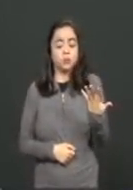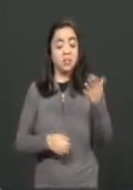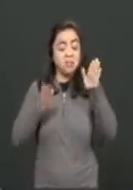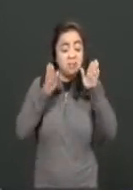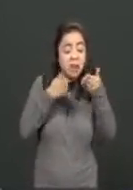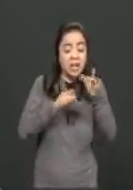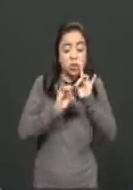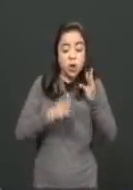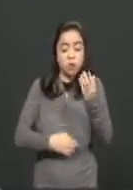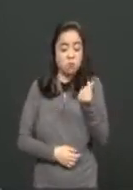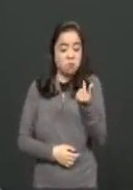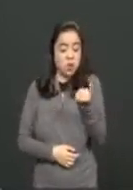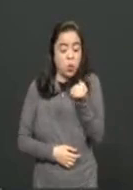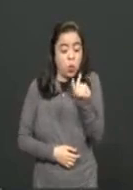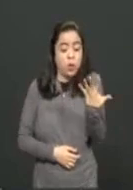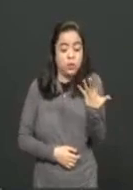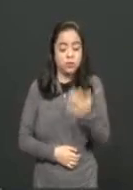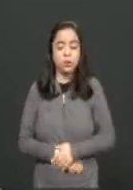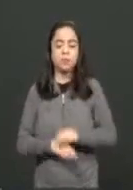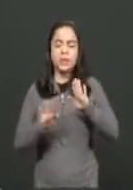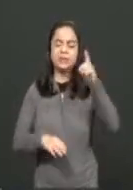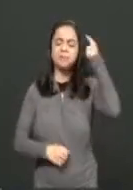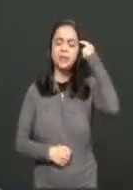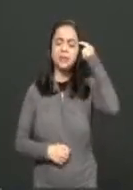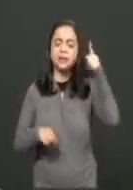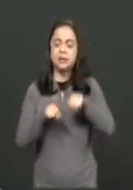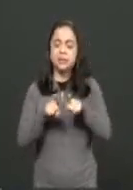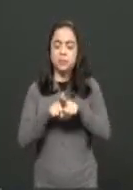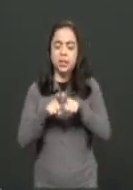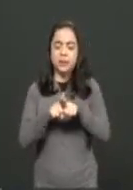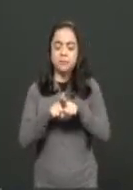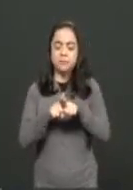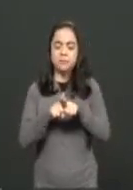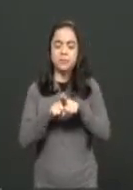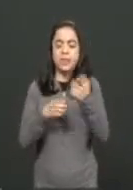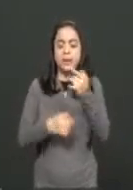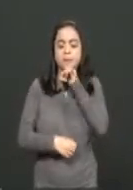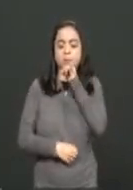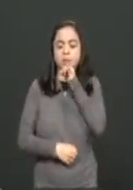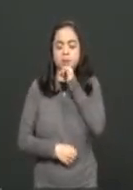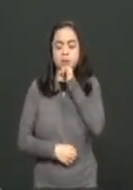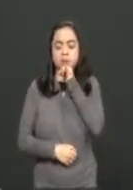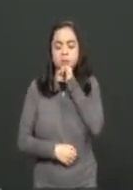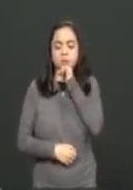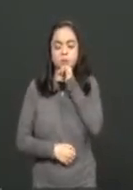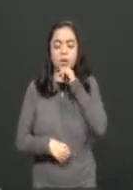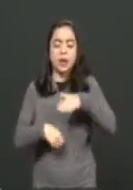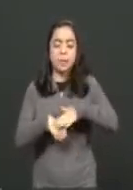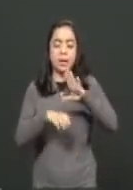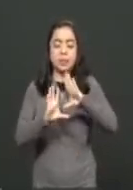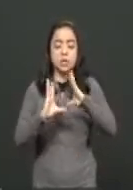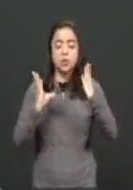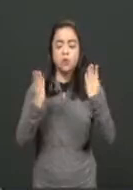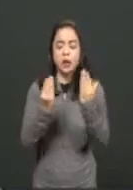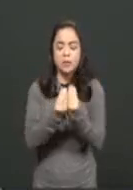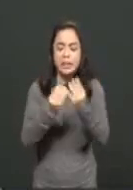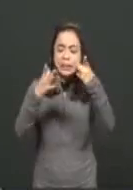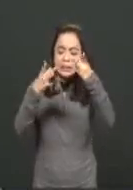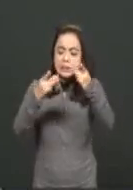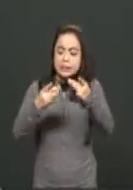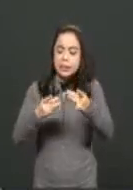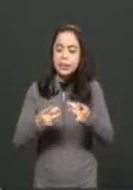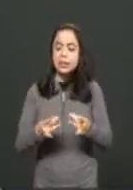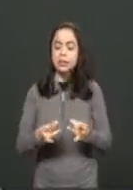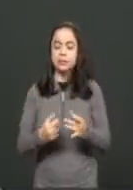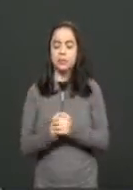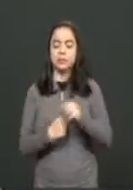do benefício é importante, e a gente passar a pensar mais num desenho que prestigie mais quem mais precisa vai ser fundamental. E com isso,